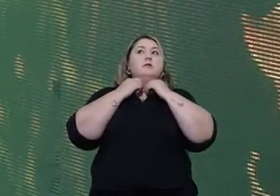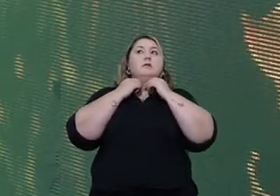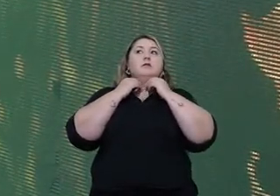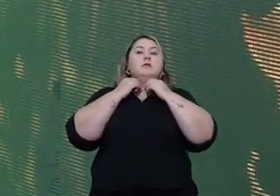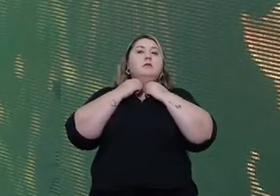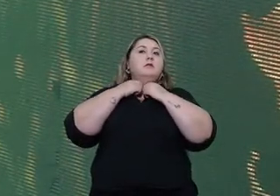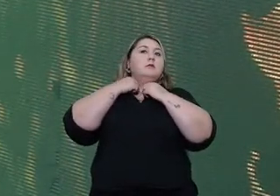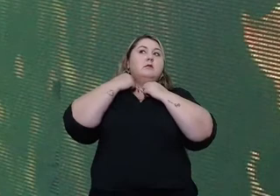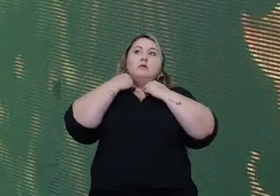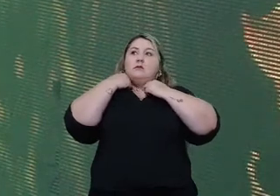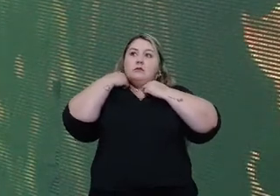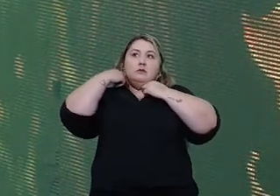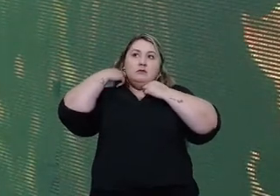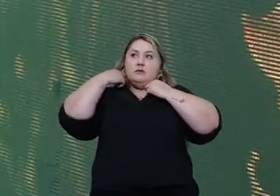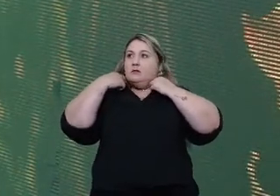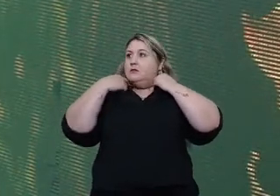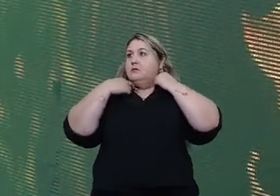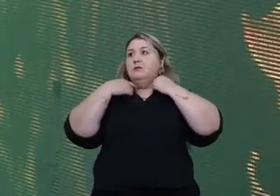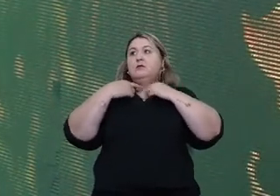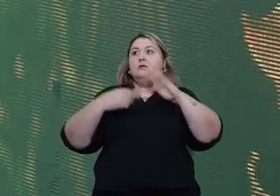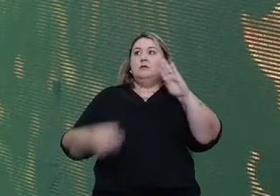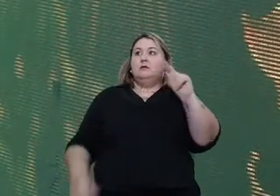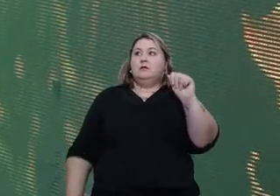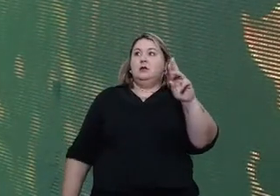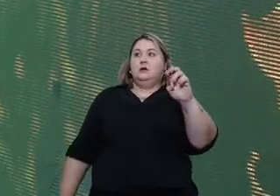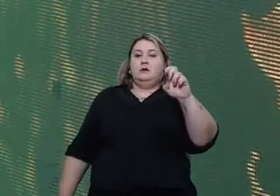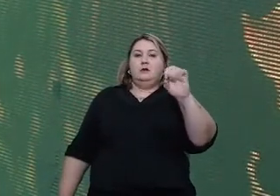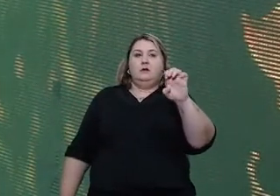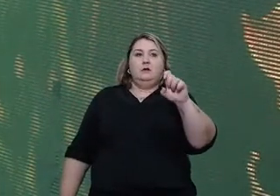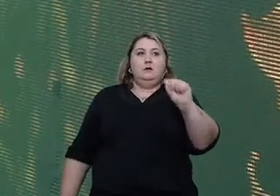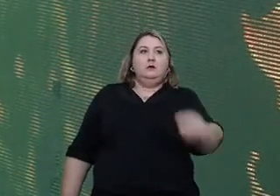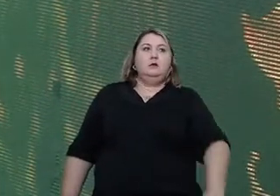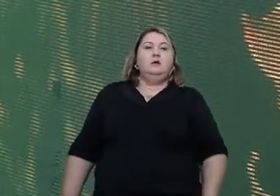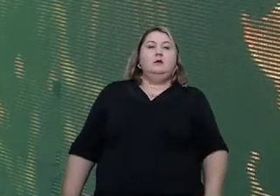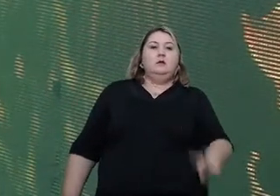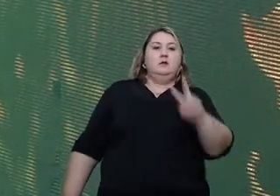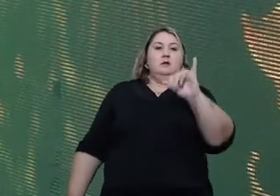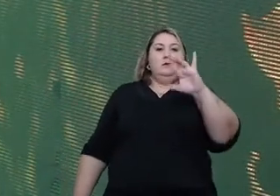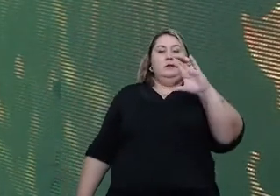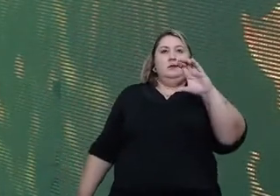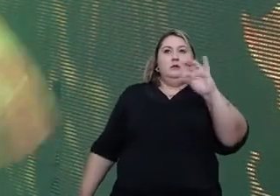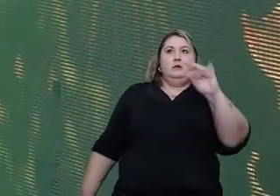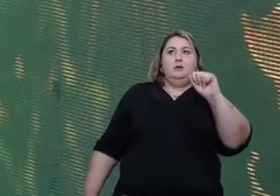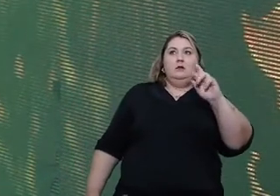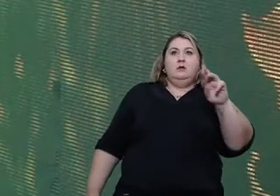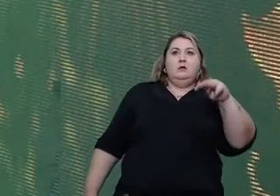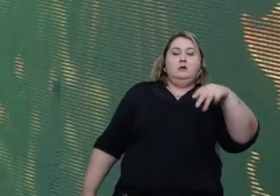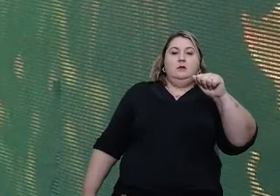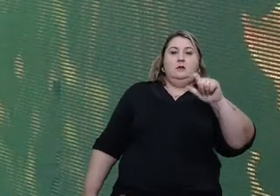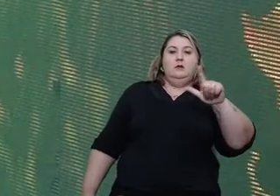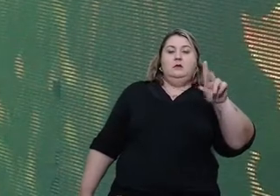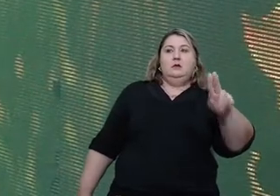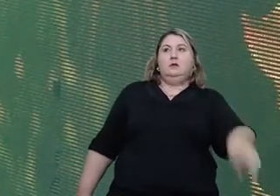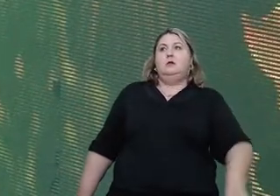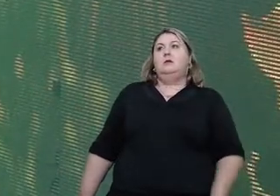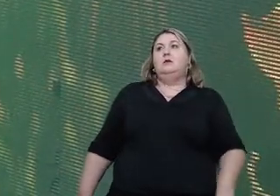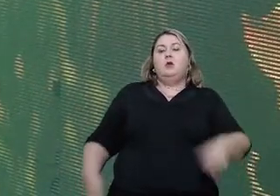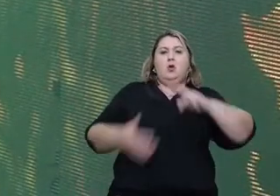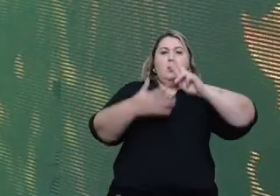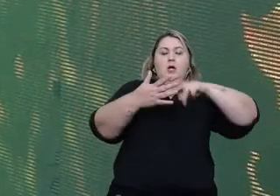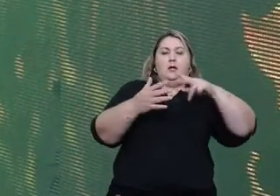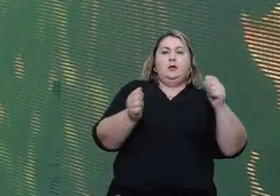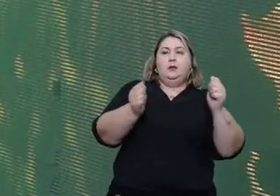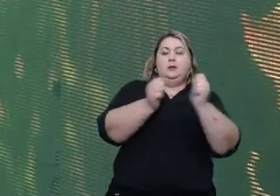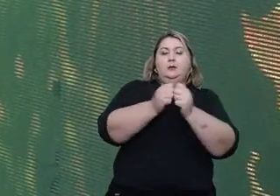do Forró, né? Pisadinha. É pisadinha, é a moda, né? A moda. Vamos lá, Vitor e Malu, pode mandar aí que eu vou lendo junto com a música de vocês. Nós